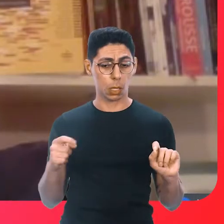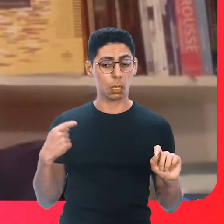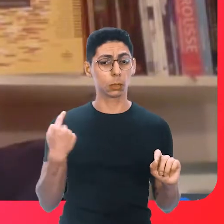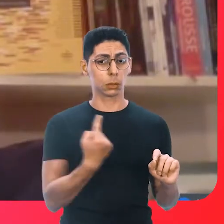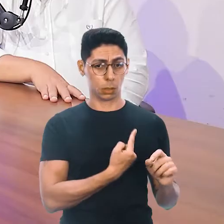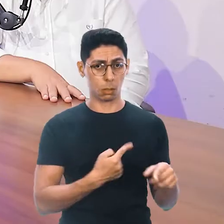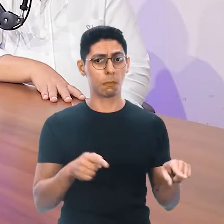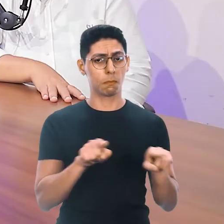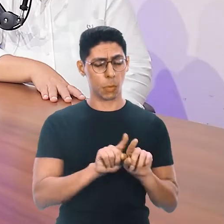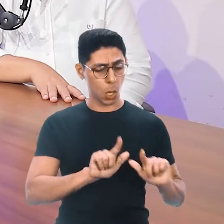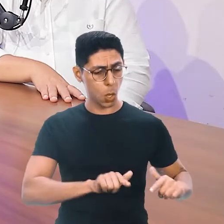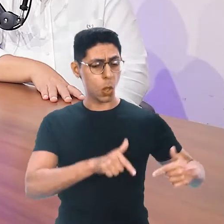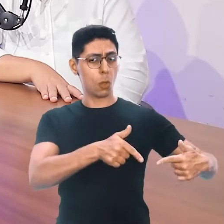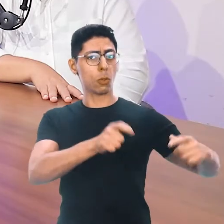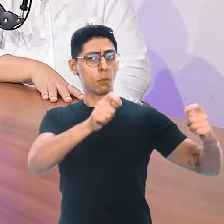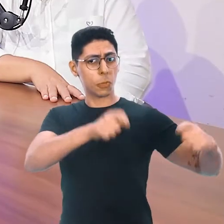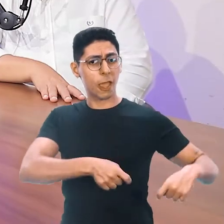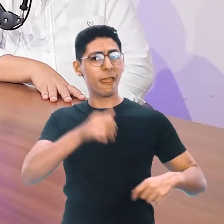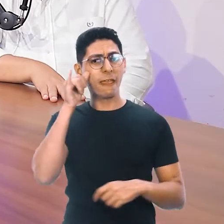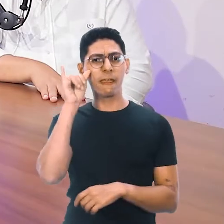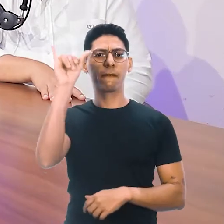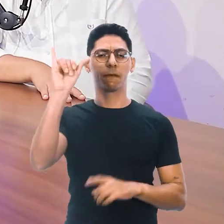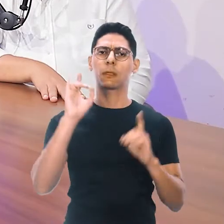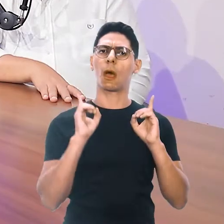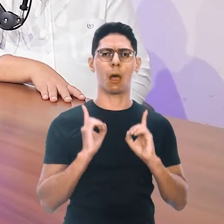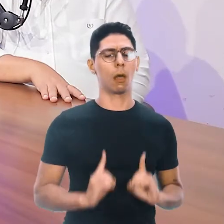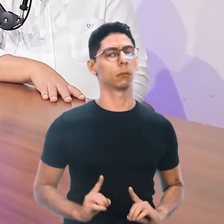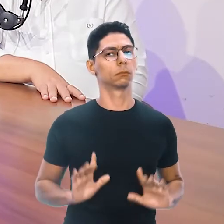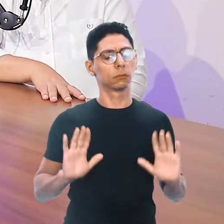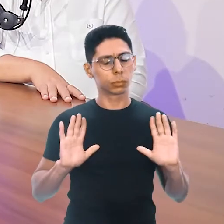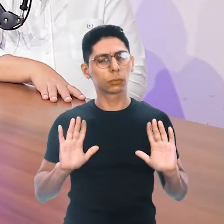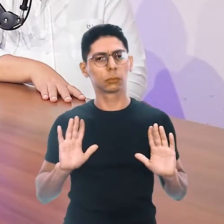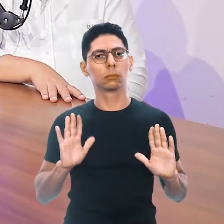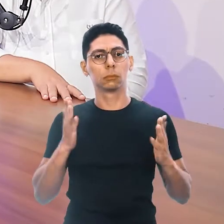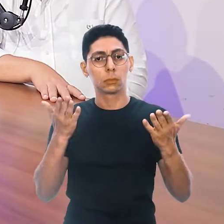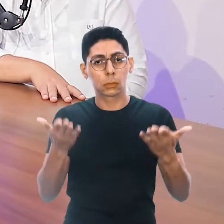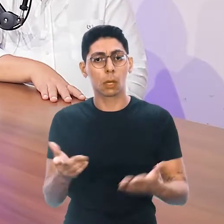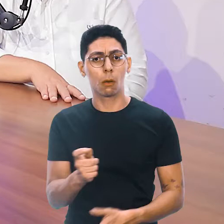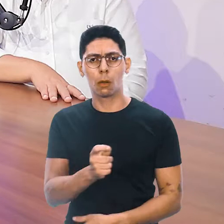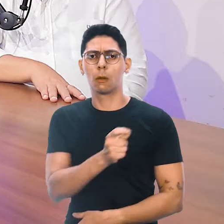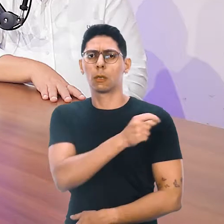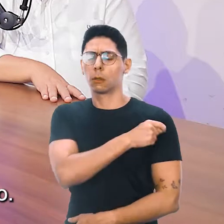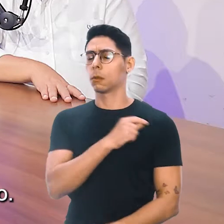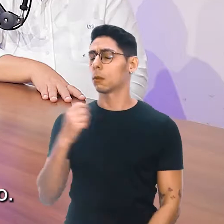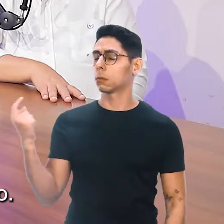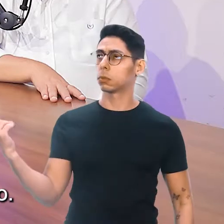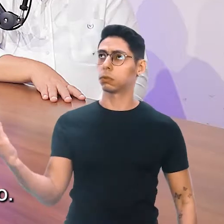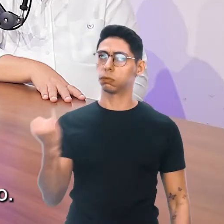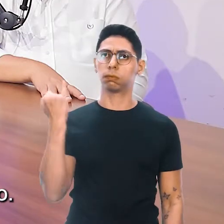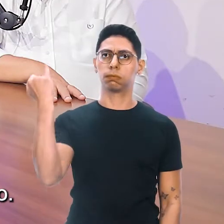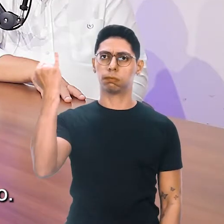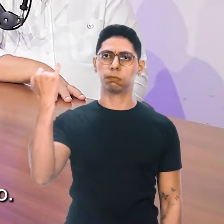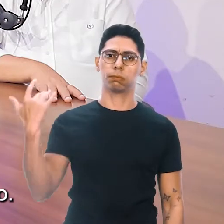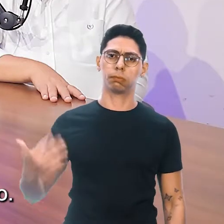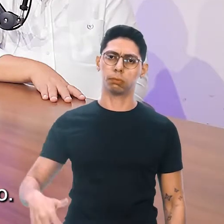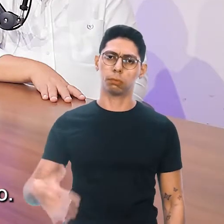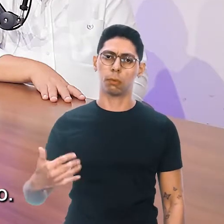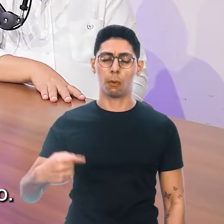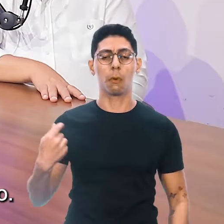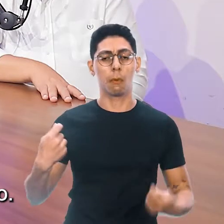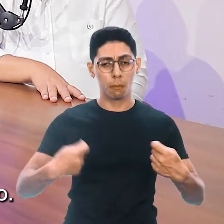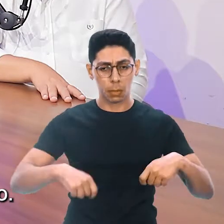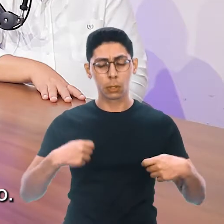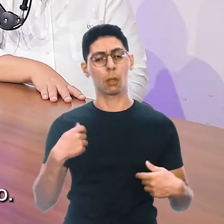trabalhamos para evitar a deficiência, né? Evitar a deficiência. Então, a vacinação é imprescindível nesse caso. Temos que trabalhar